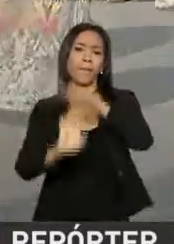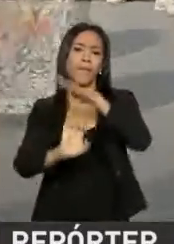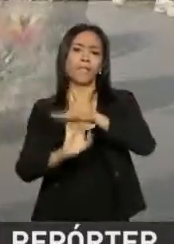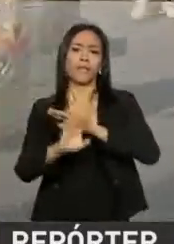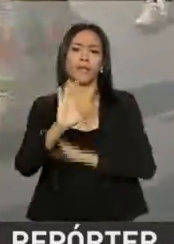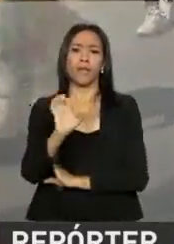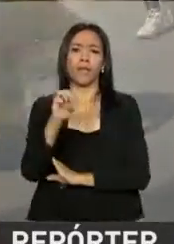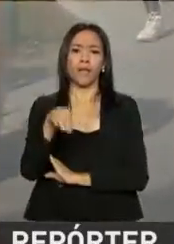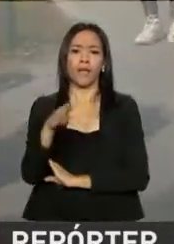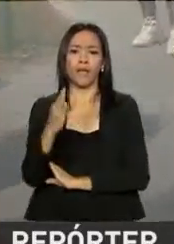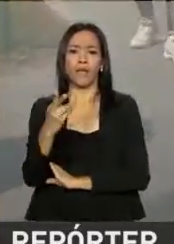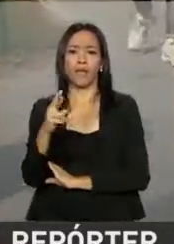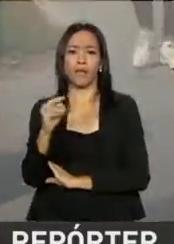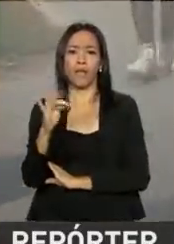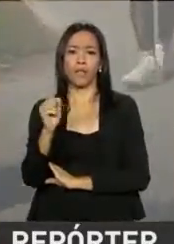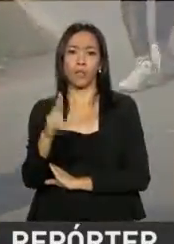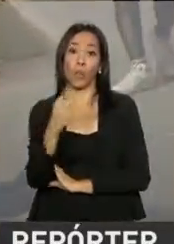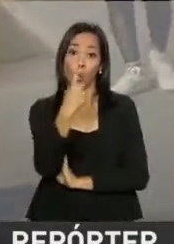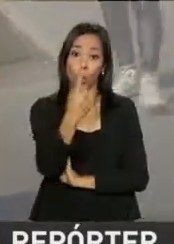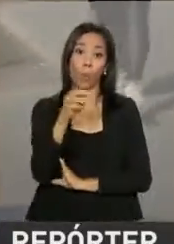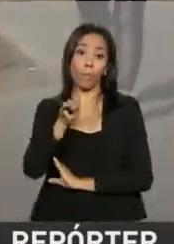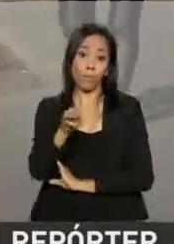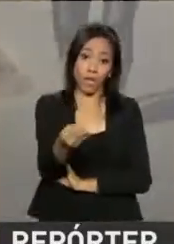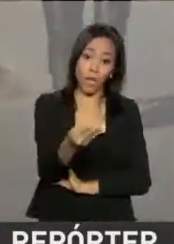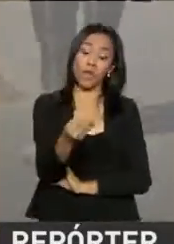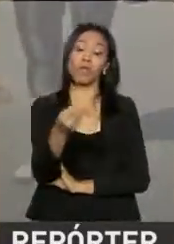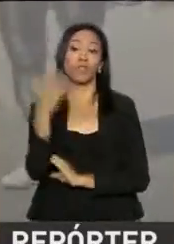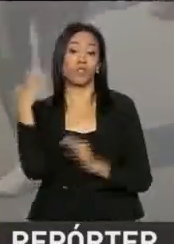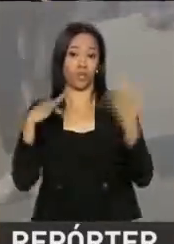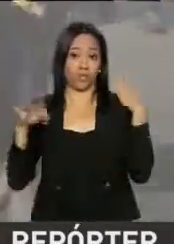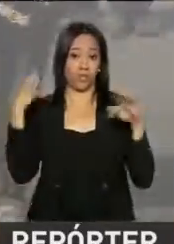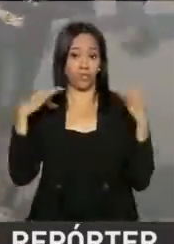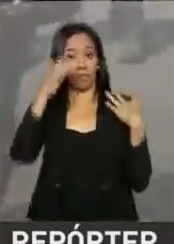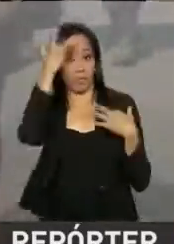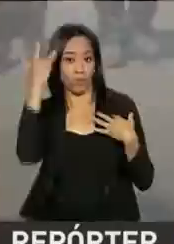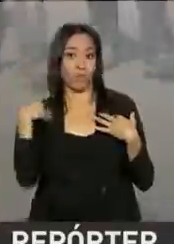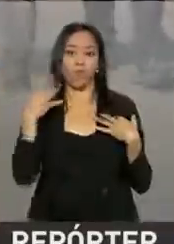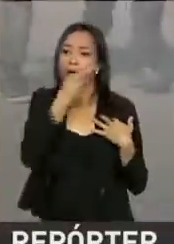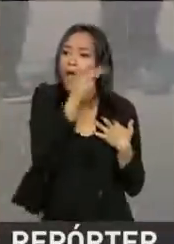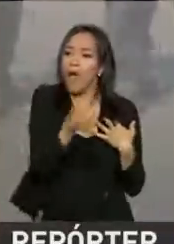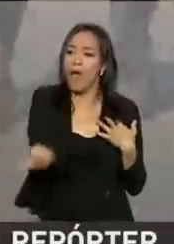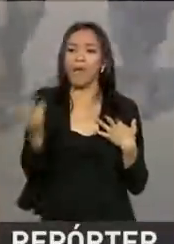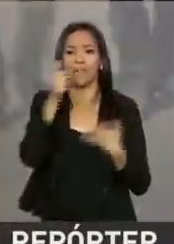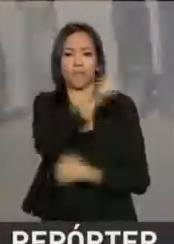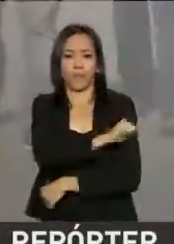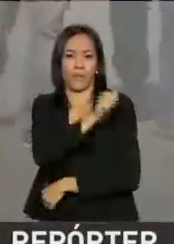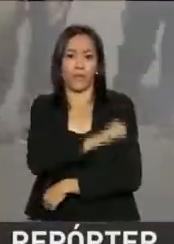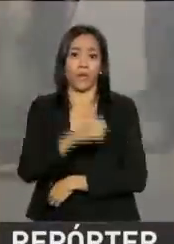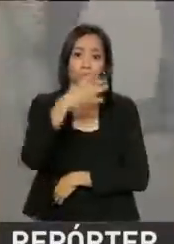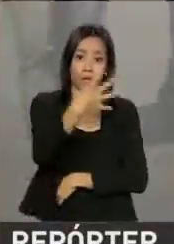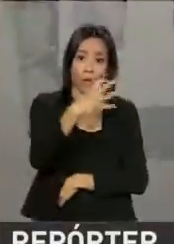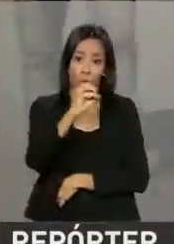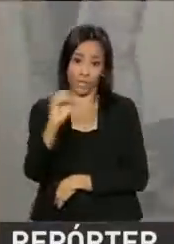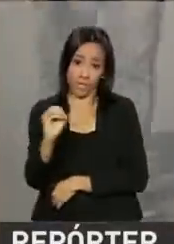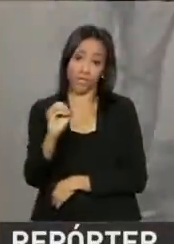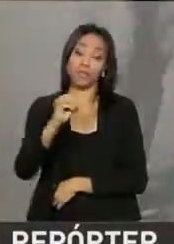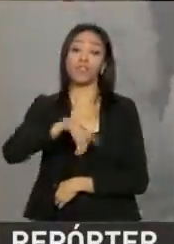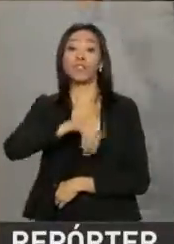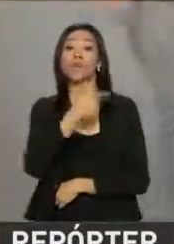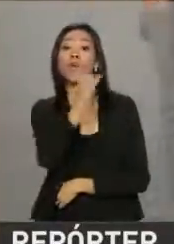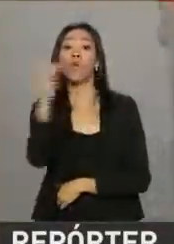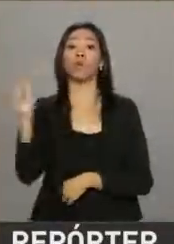pelo menos um milhão de turistas vêm o rio de janeiro até o final das olimpíadas desse total 400 mil devem vir de outros